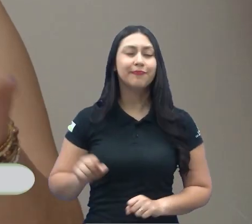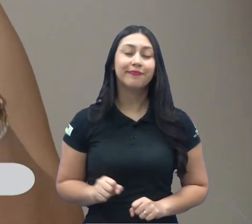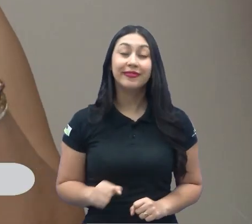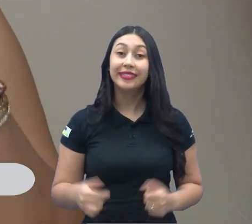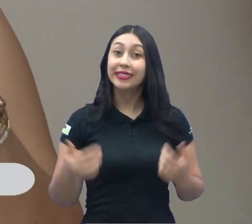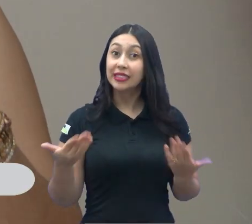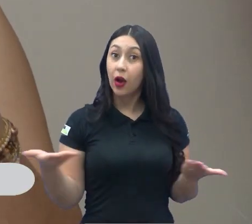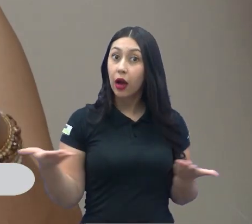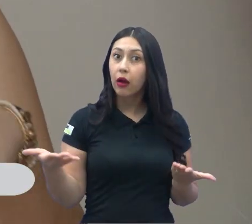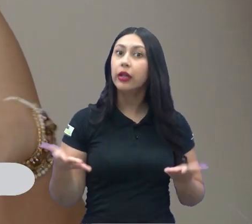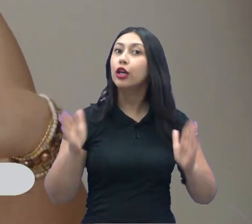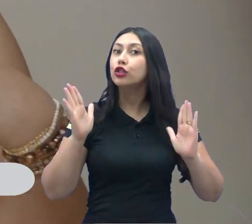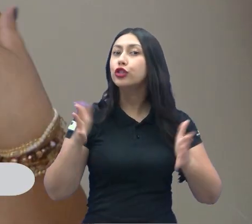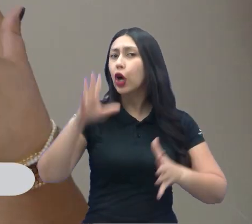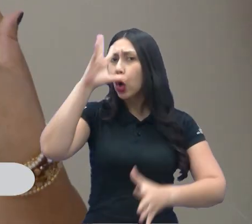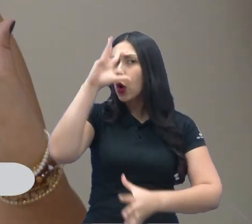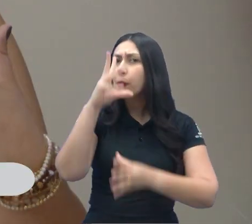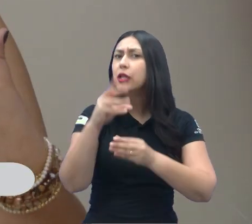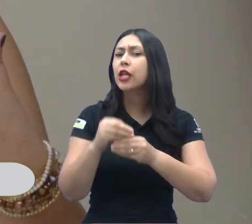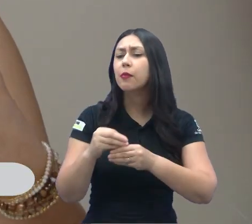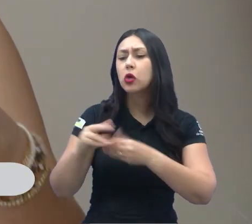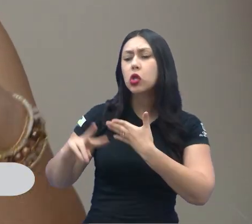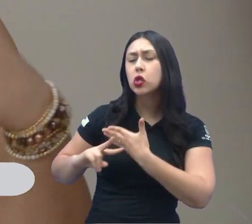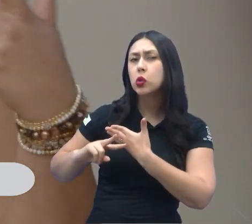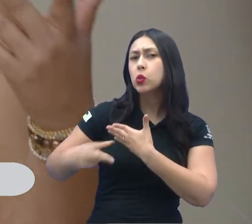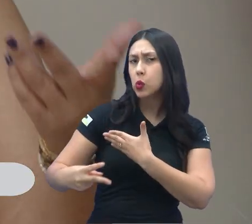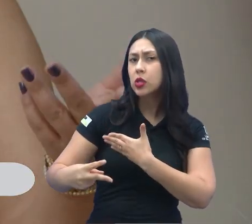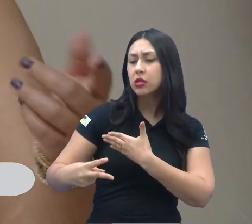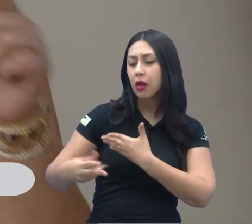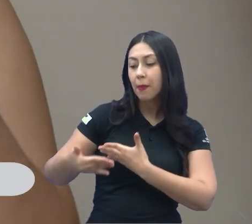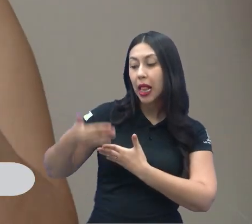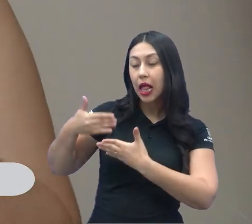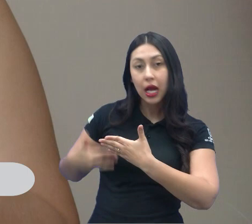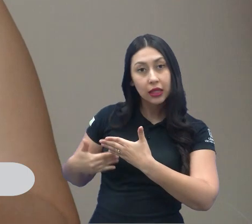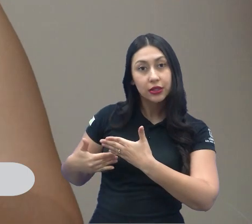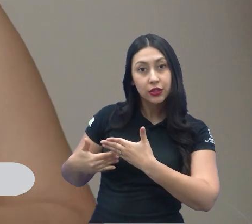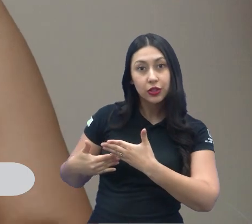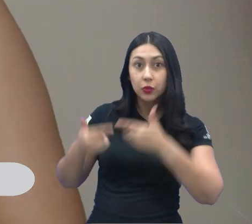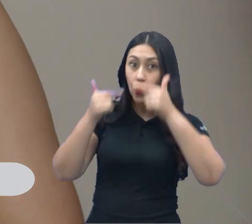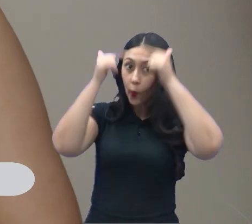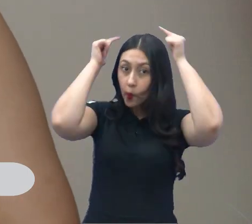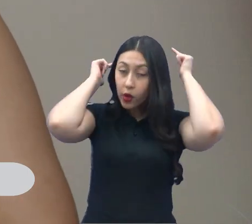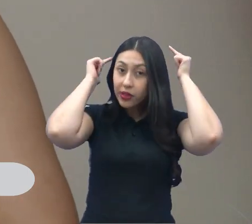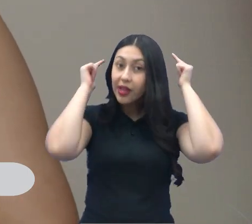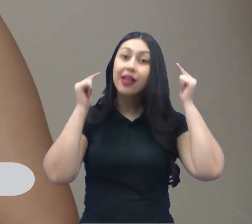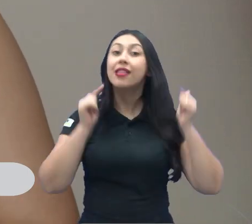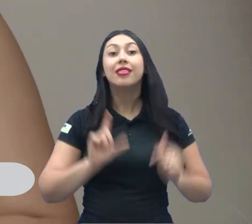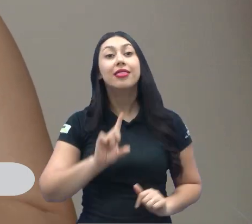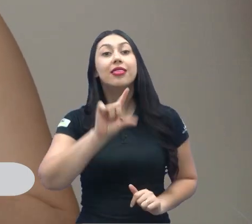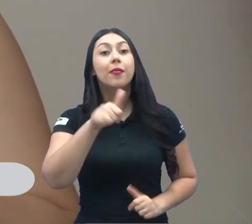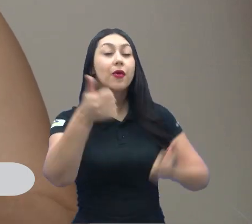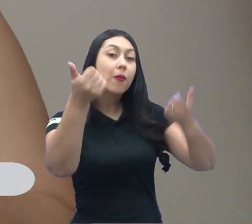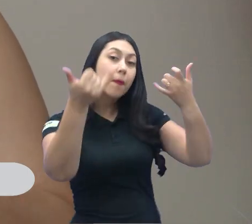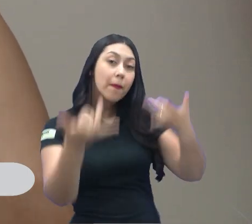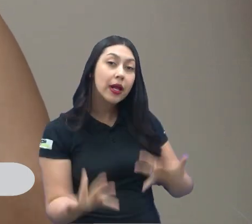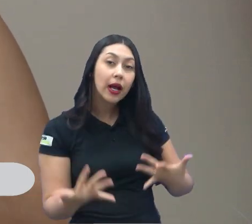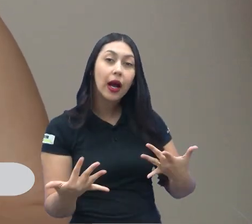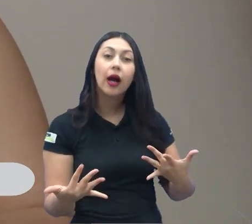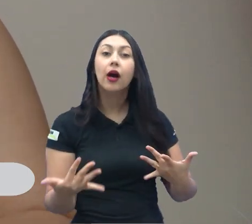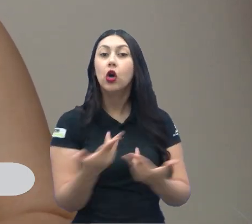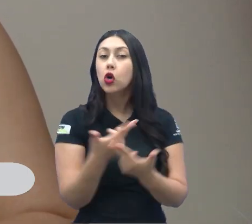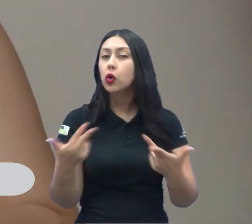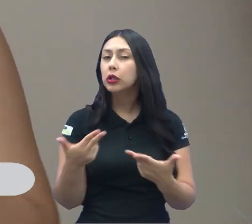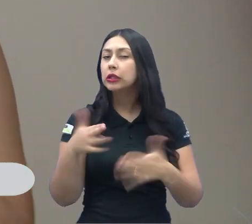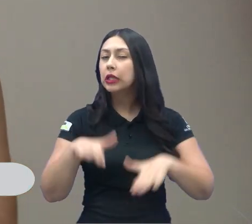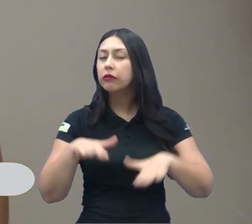entendemos melhor as causas e os sinais da calvície e da alopécia, no próximo bloco, nós vamos falar sobre algo que sempre gera